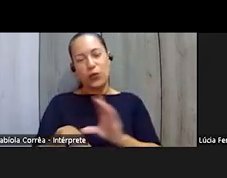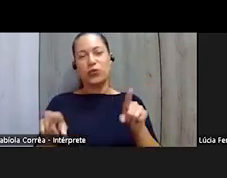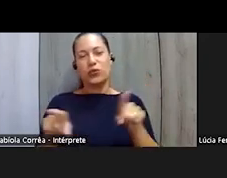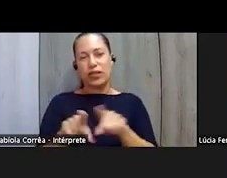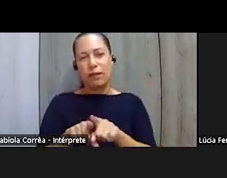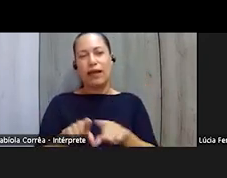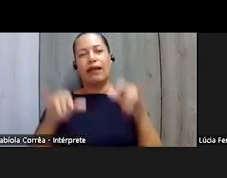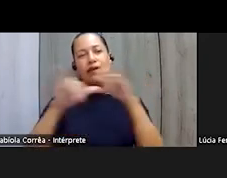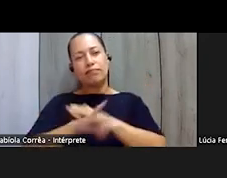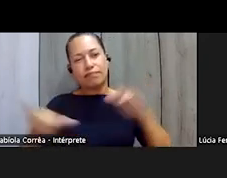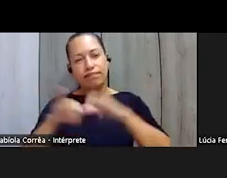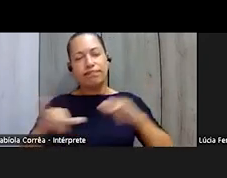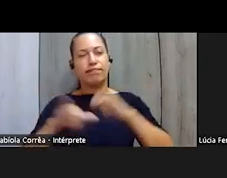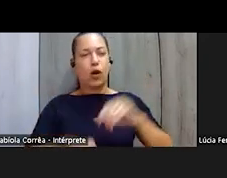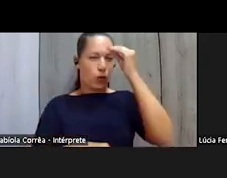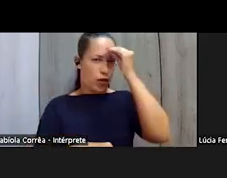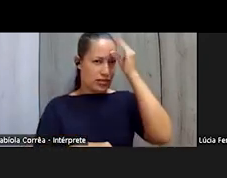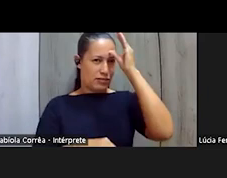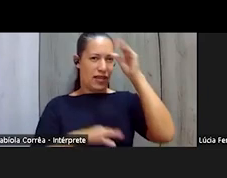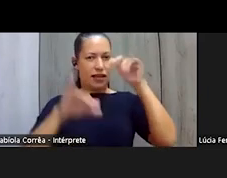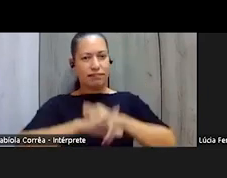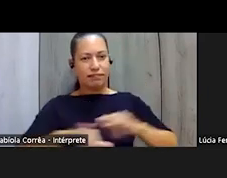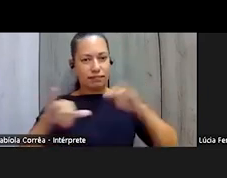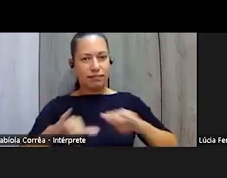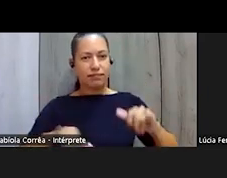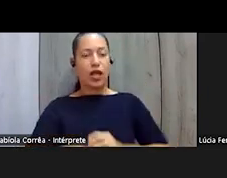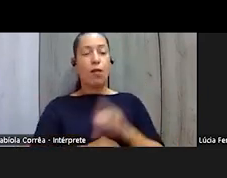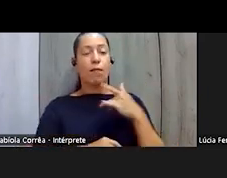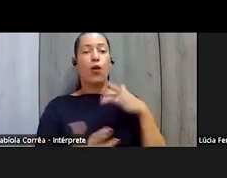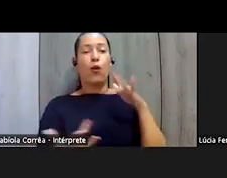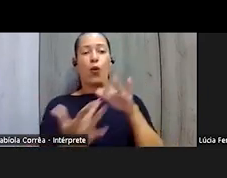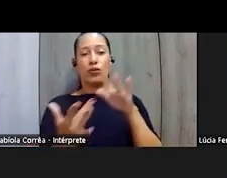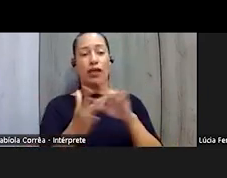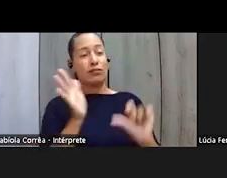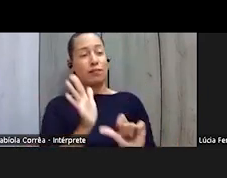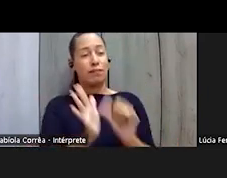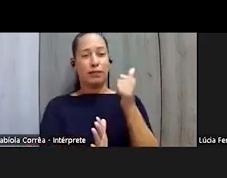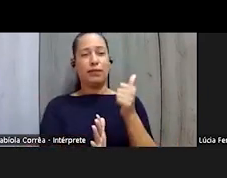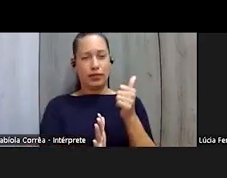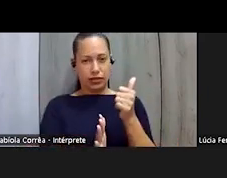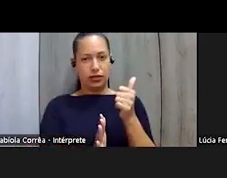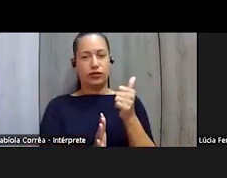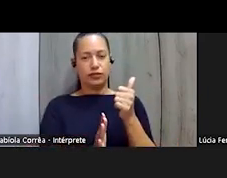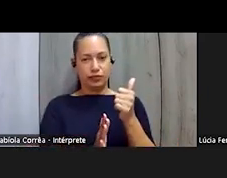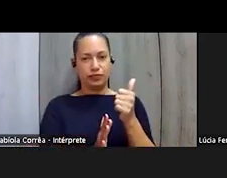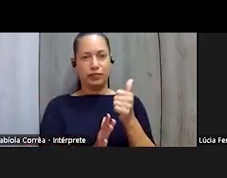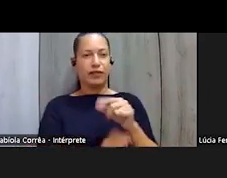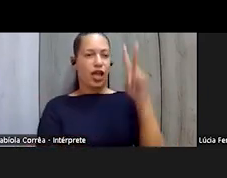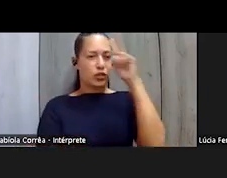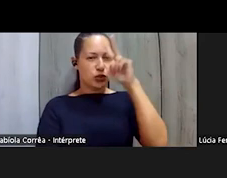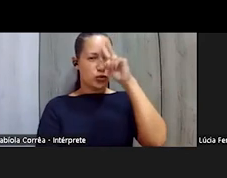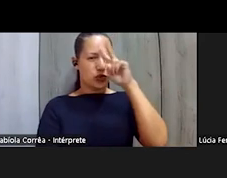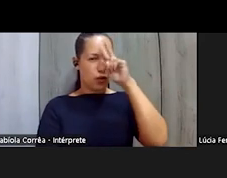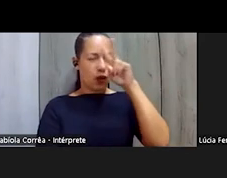popularização, a difusão do conhecimento, que o meu primeiro contato com a história dos